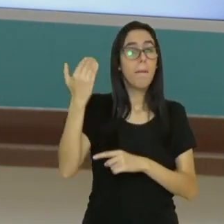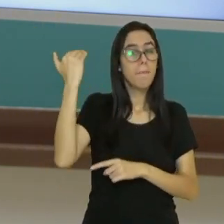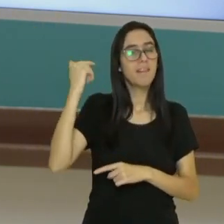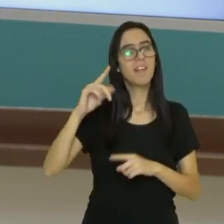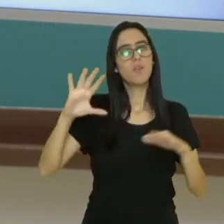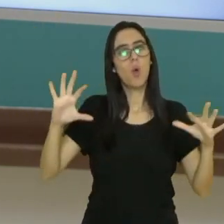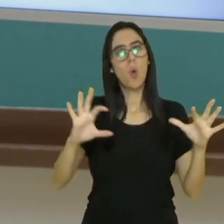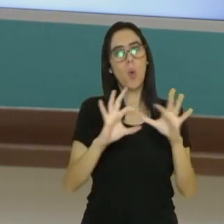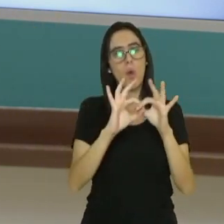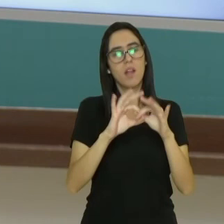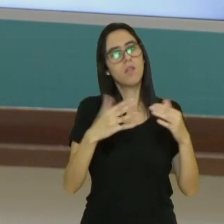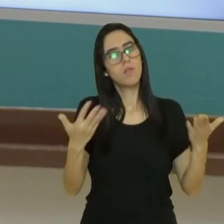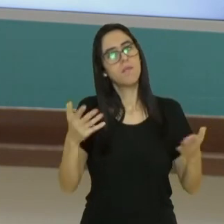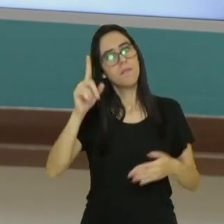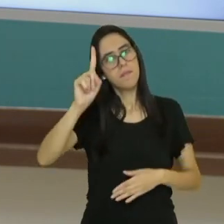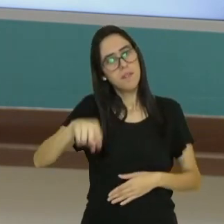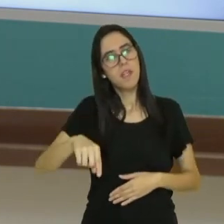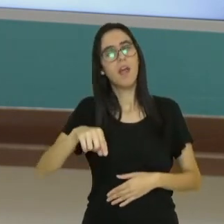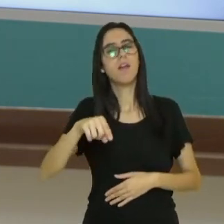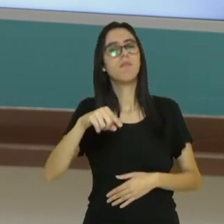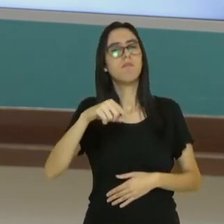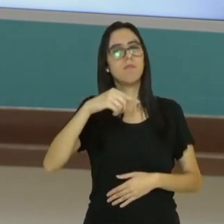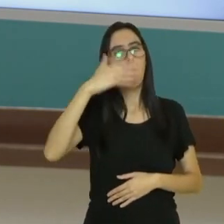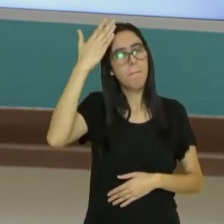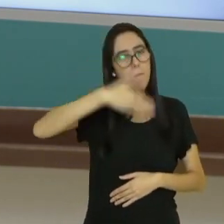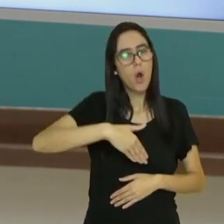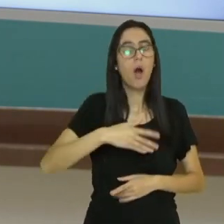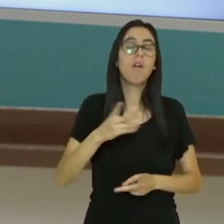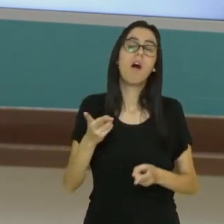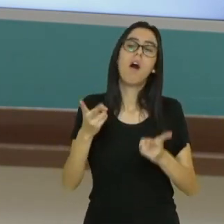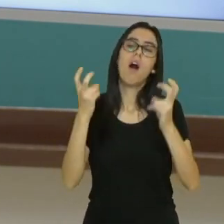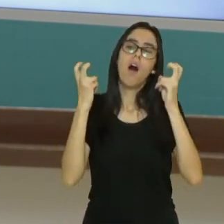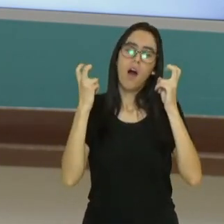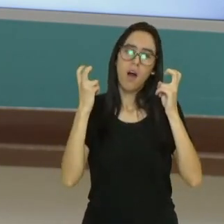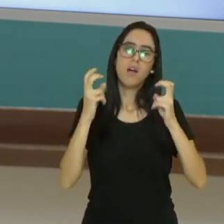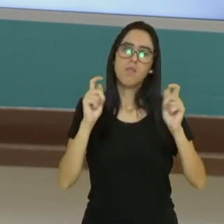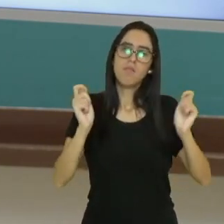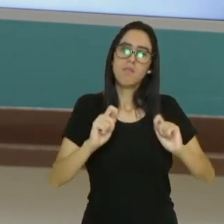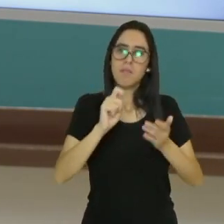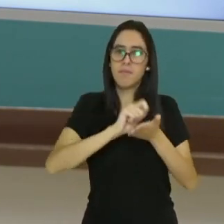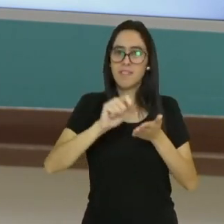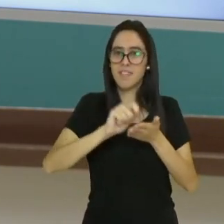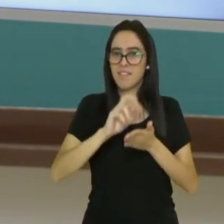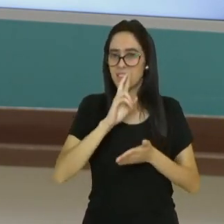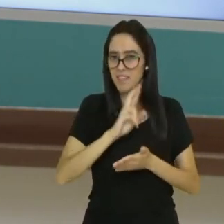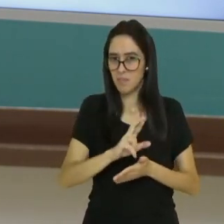unidos. Então, são algumas evidências que nós podemos escrever na nossa resposta